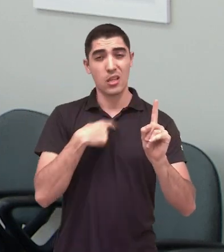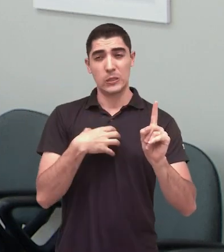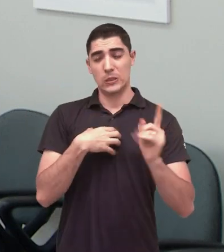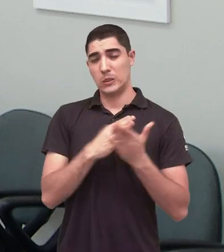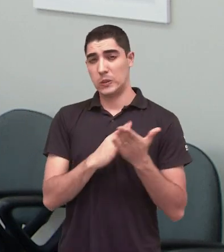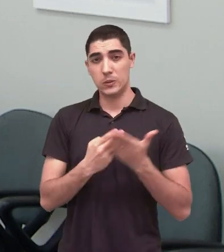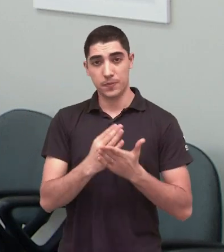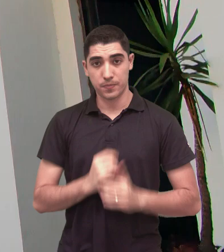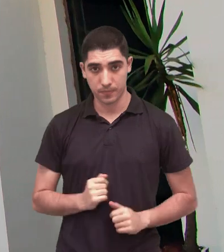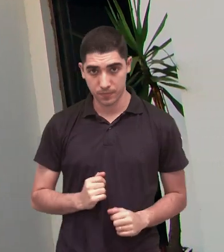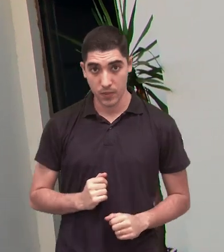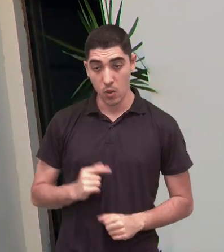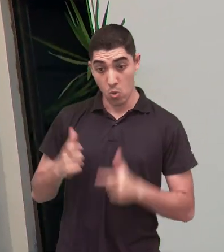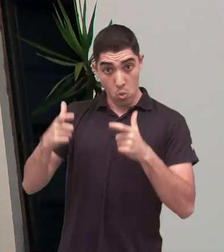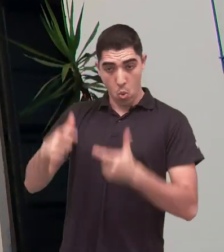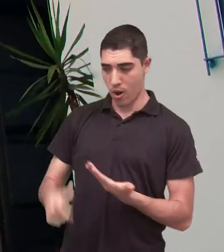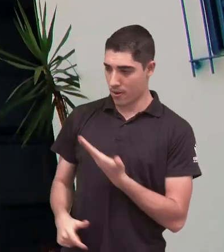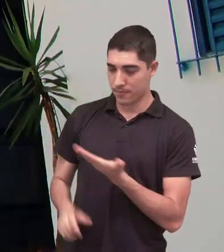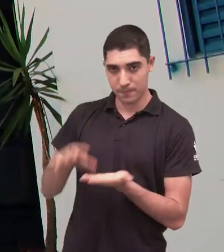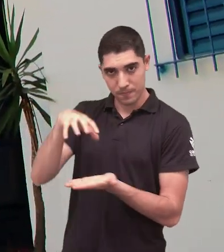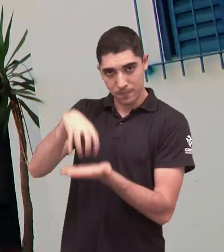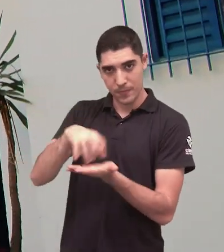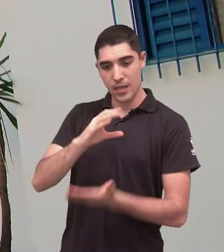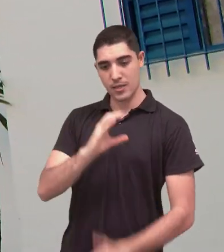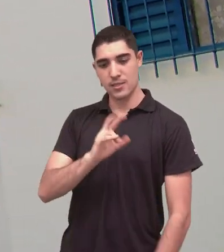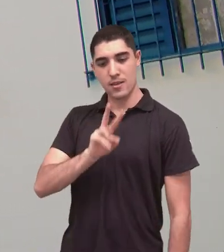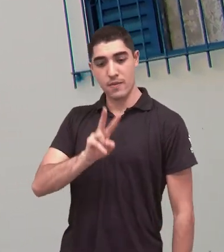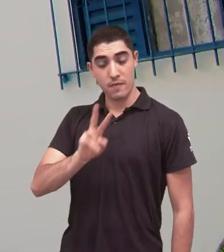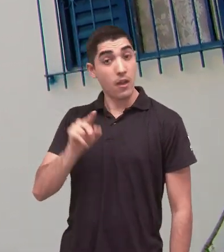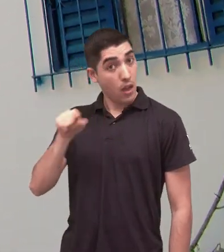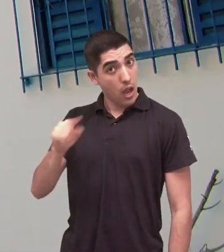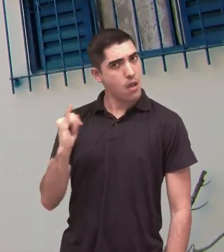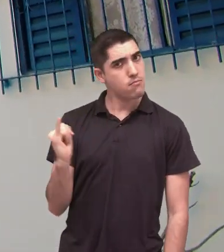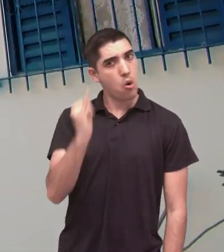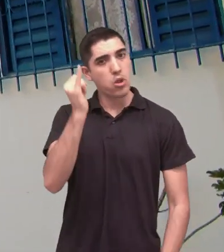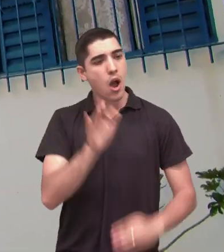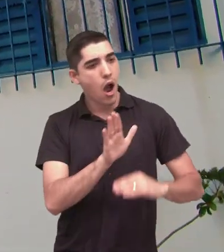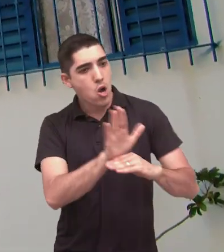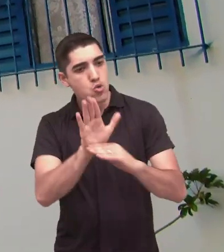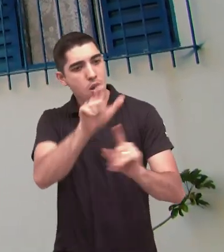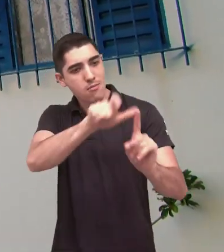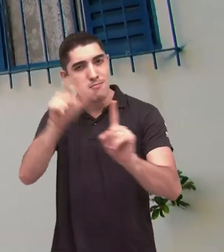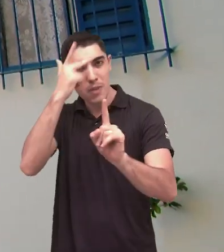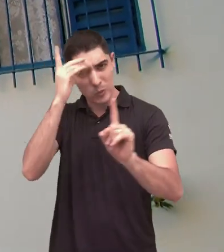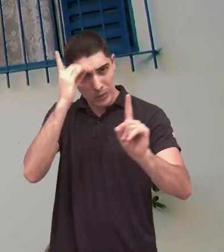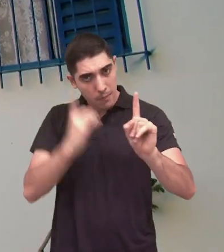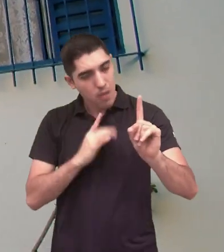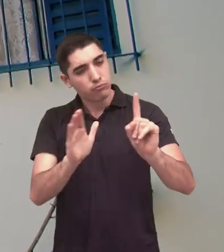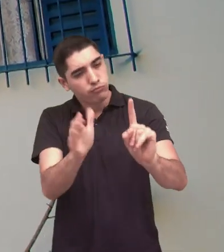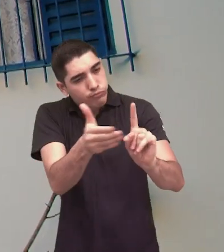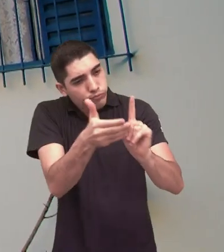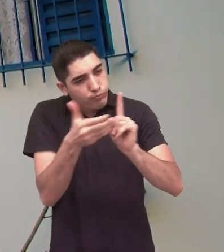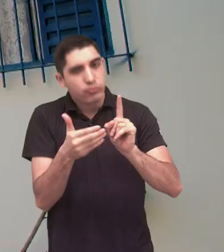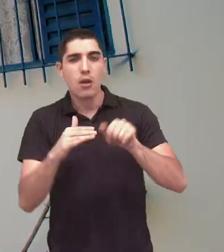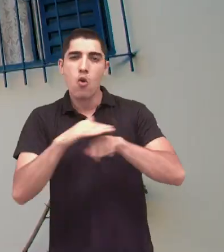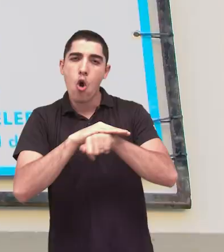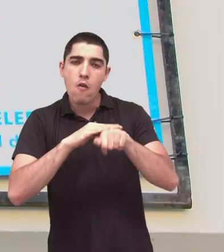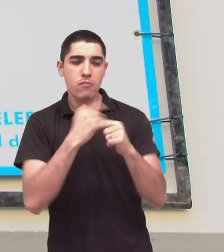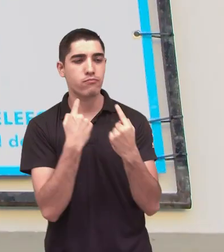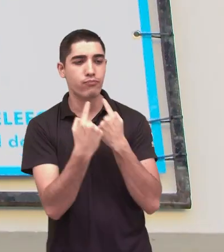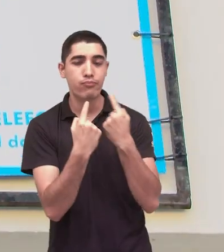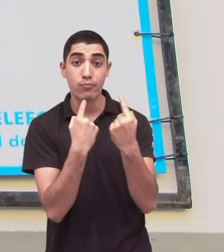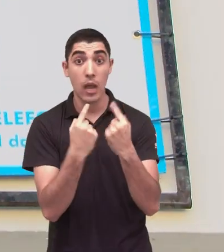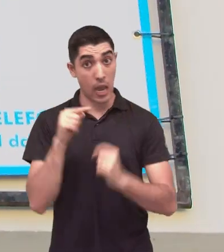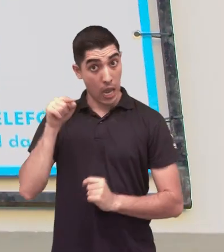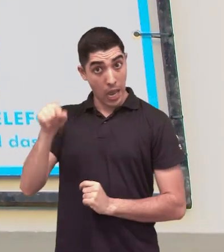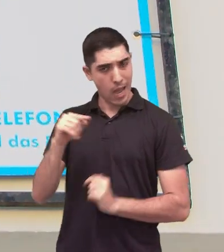está incomodando ela. O CVV é um dos importantes mecanismos neste processo de acolhimento e escuta.